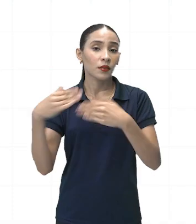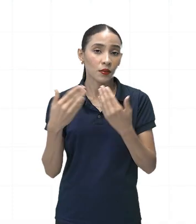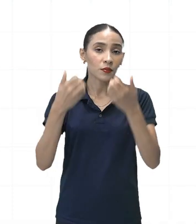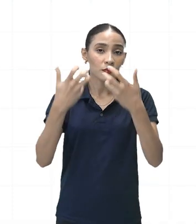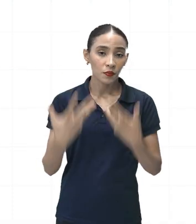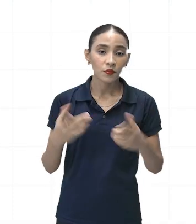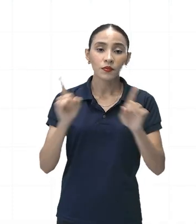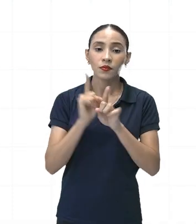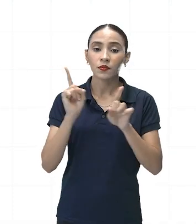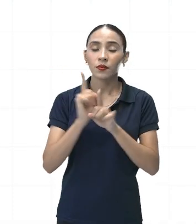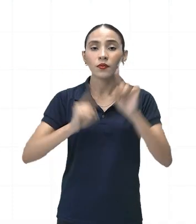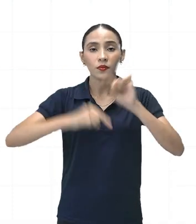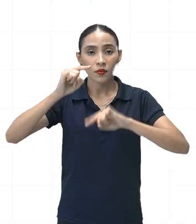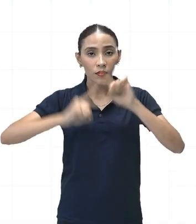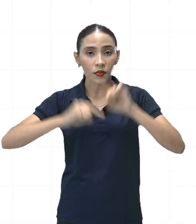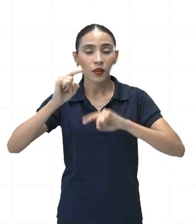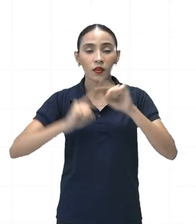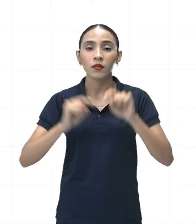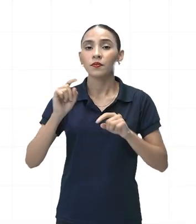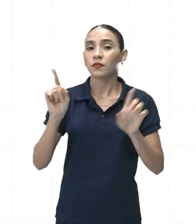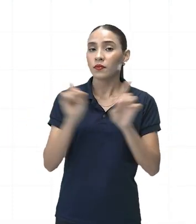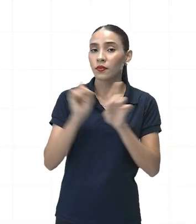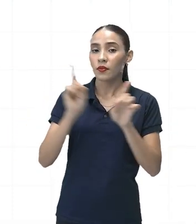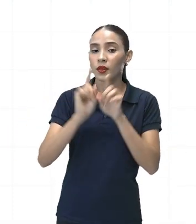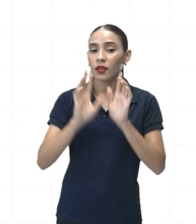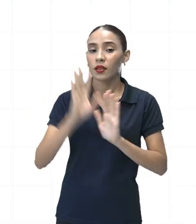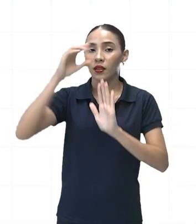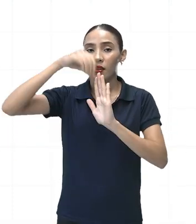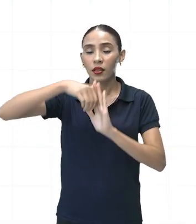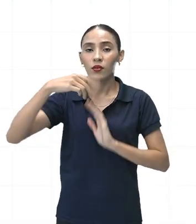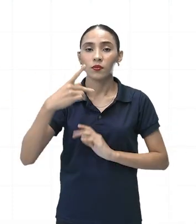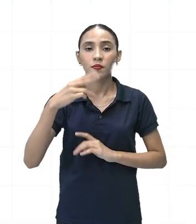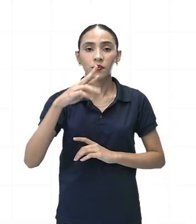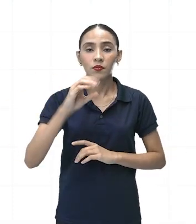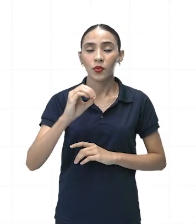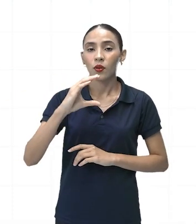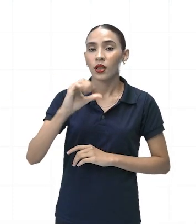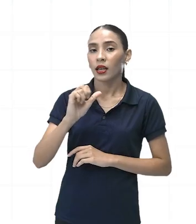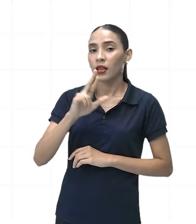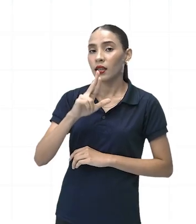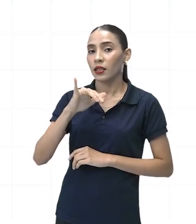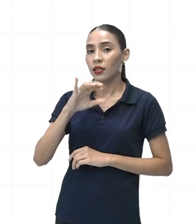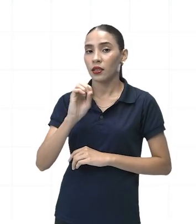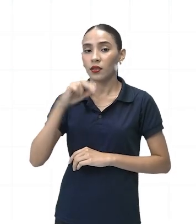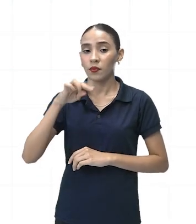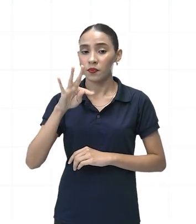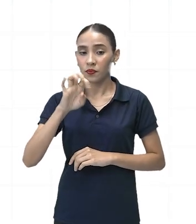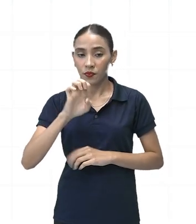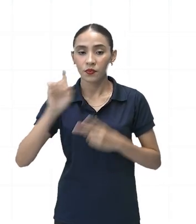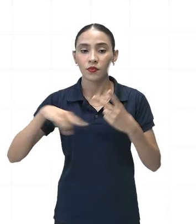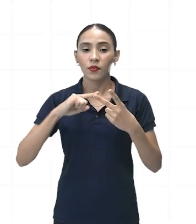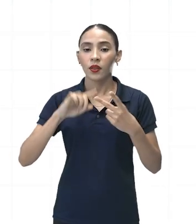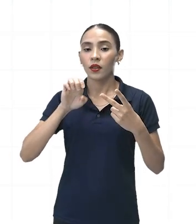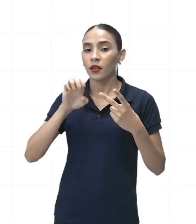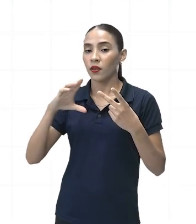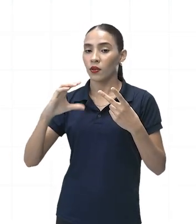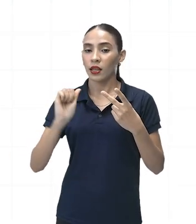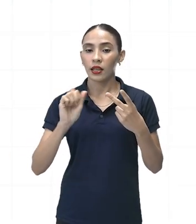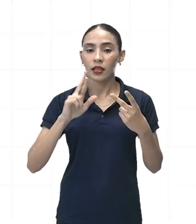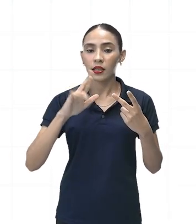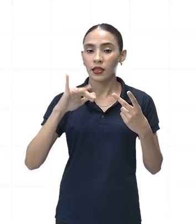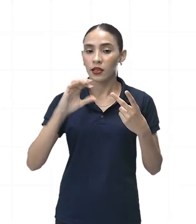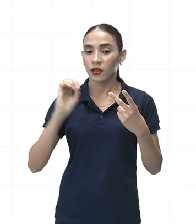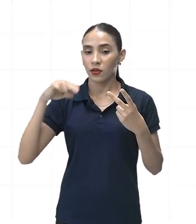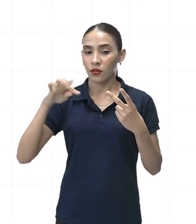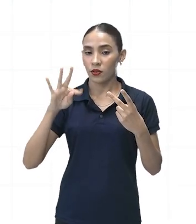E, como eu disse para vocês, esse material genético também vai estar presente nas células procariontes e eucariontes.